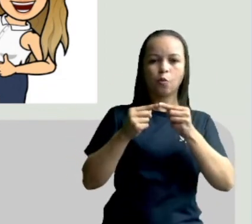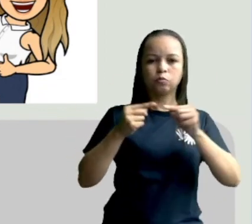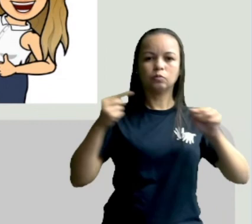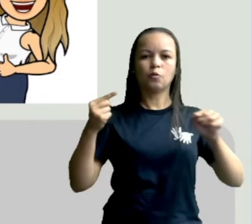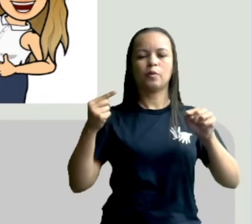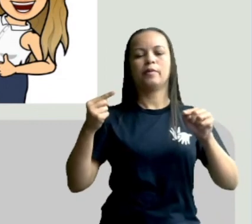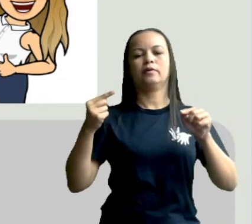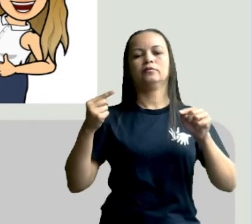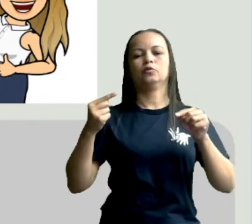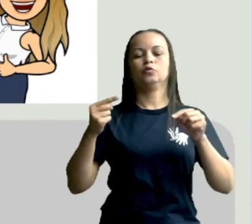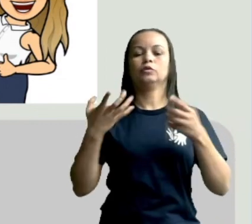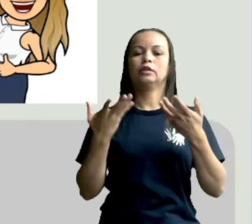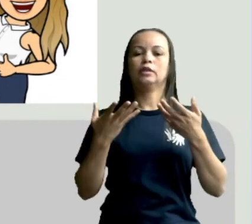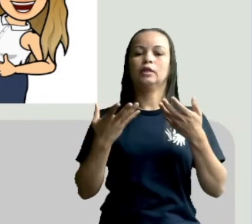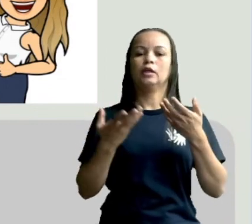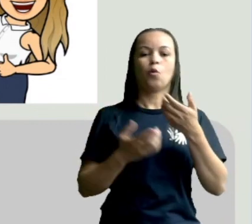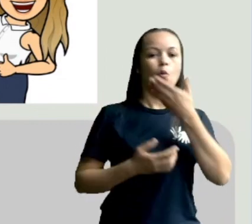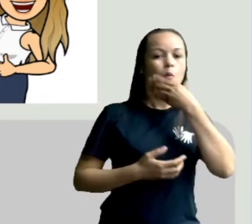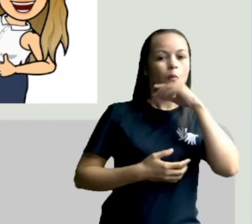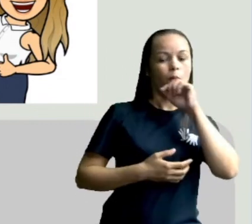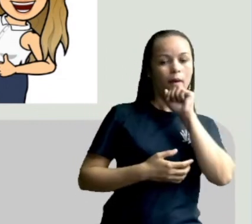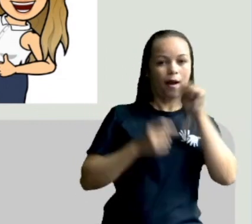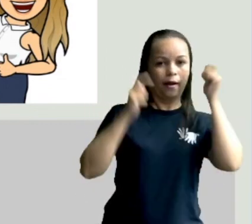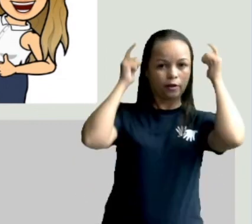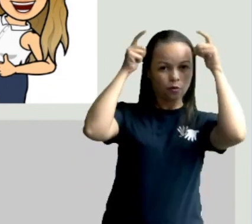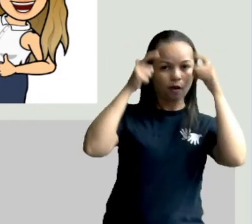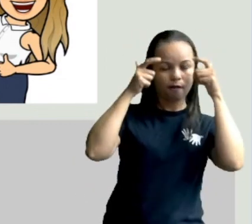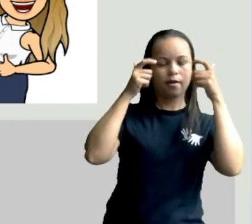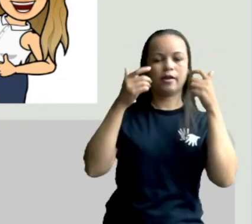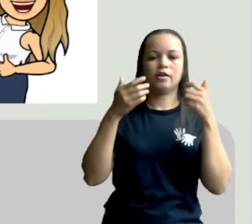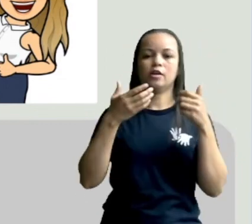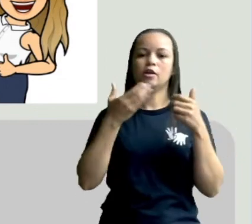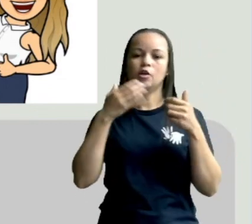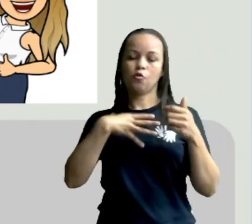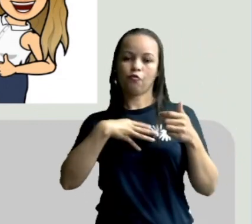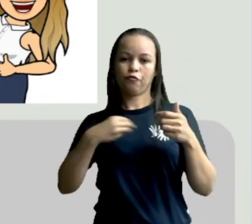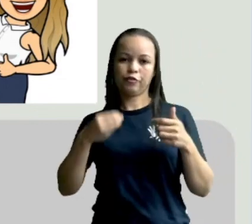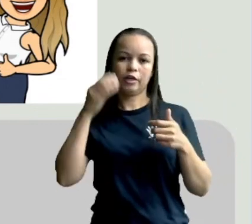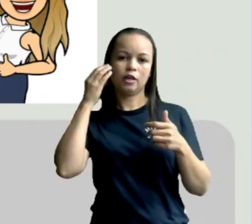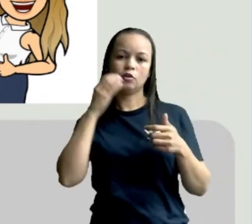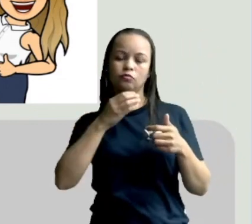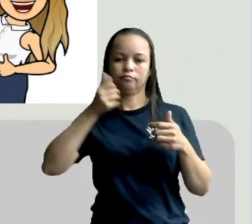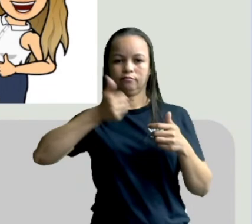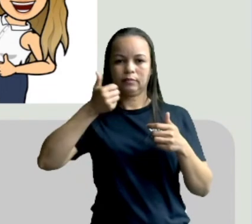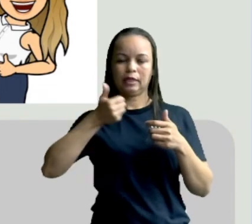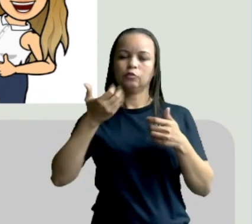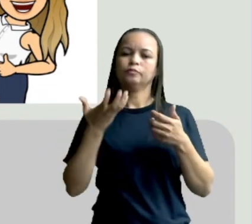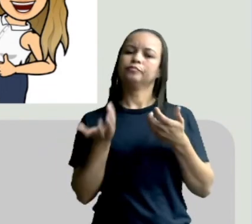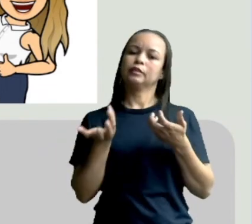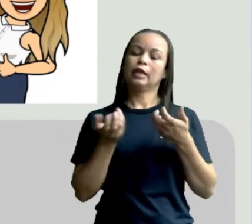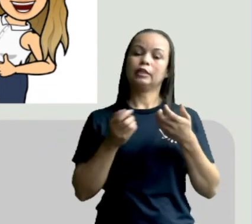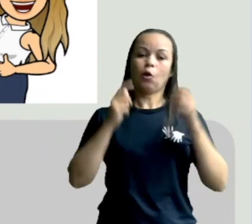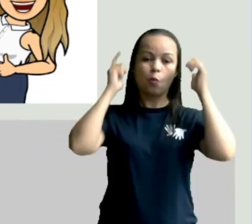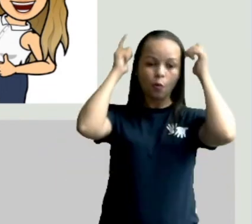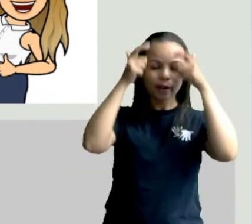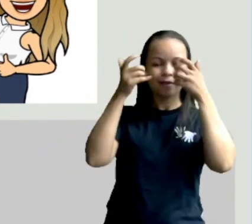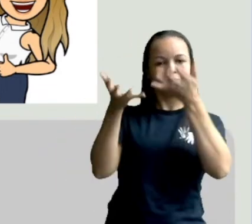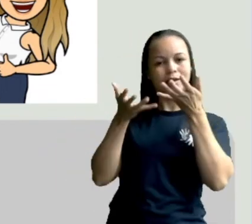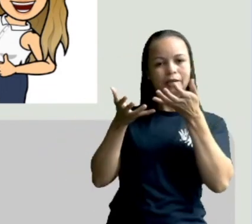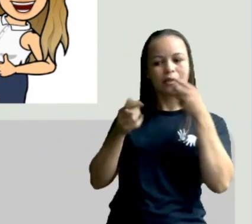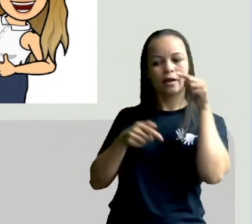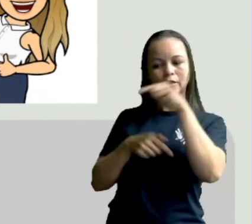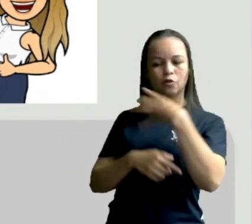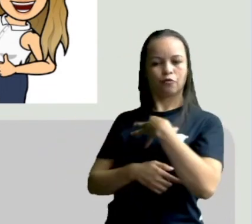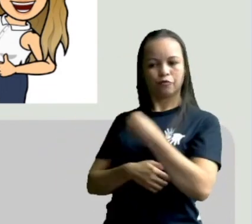Dom João VI, certo? Dom João VI queria que Dom Pedro voltasse para Portugal, mas Dom Pedro não quis